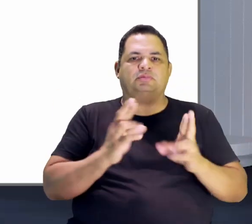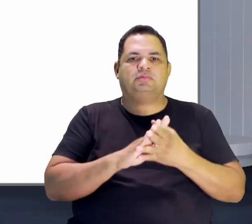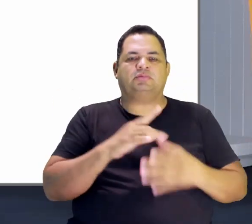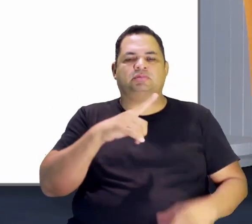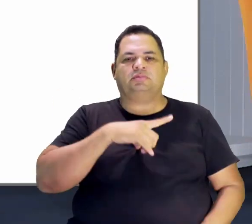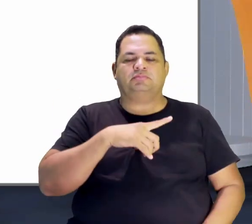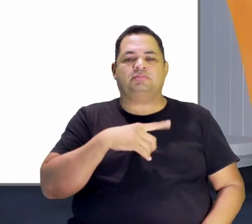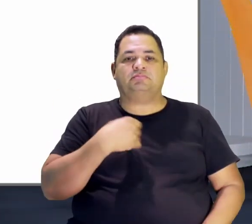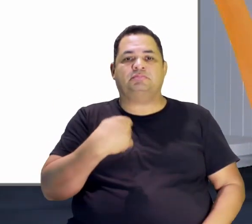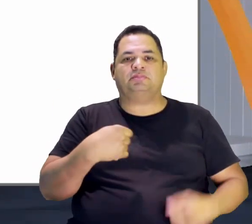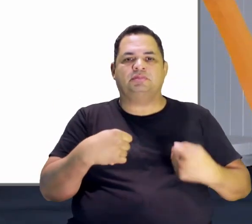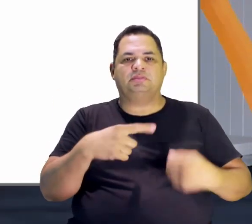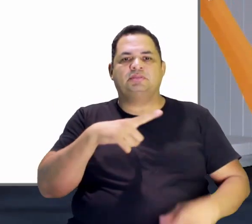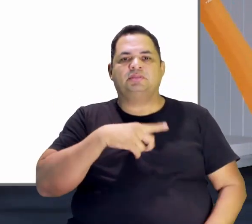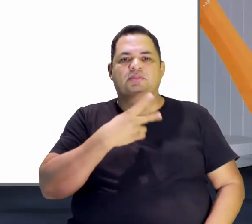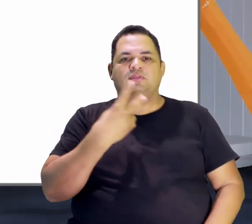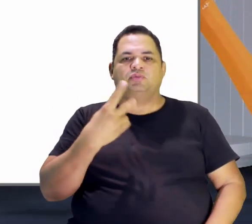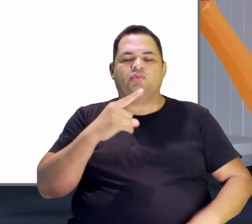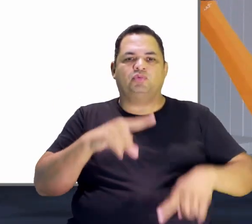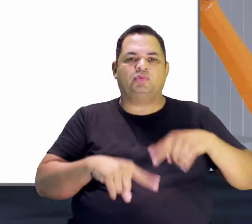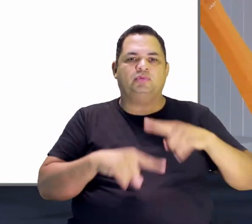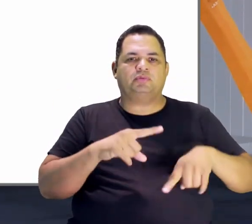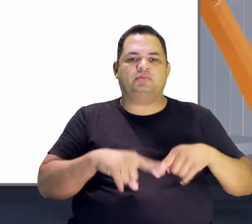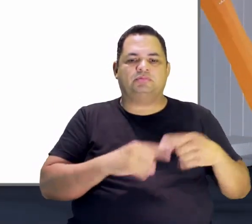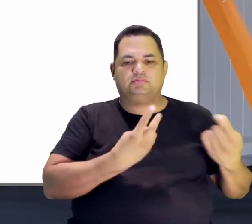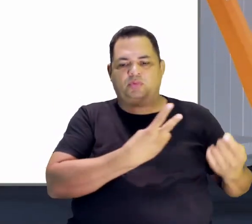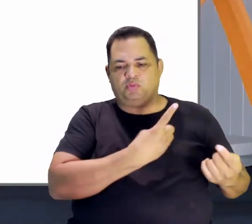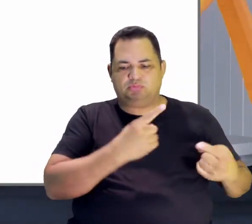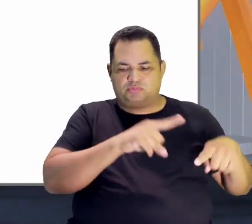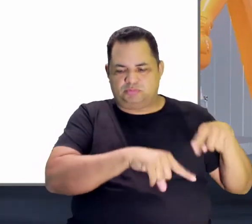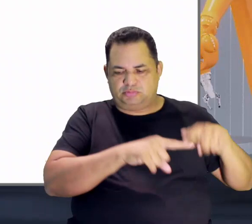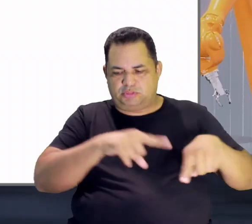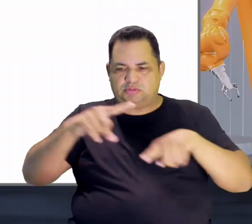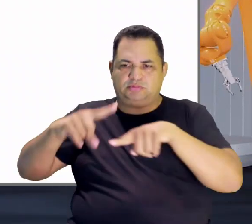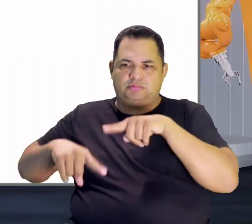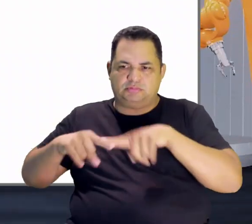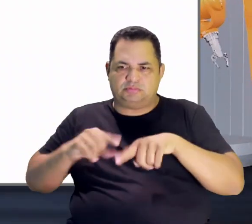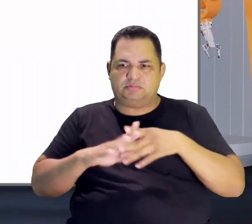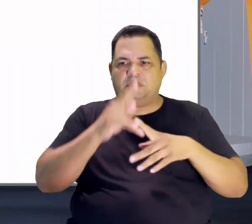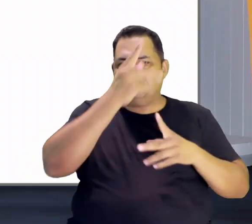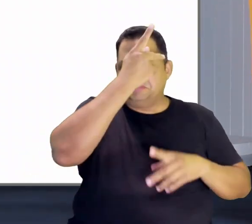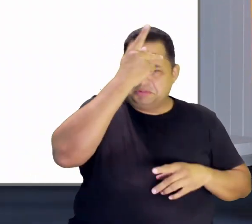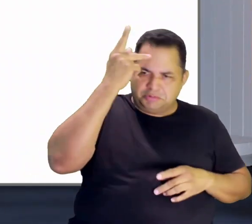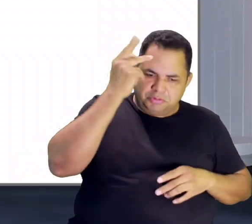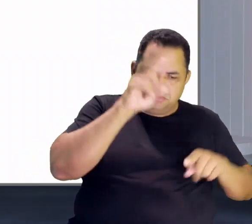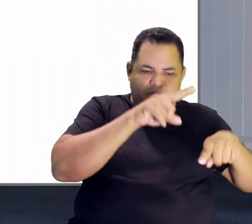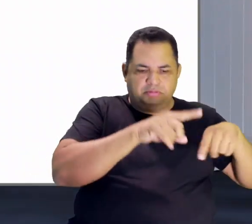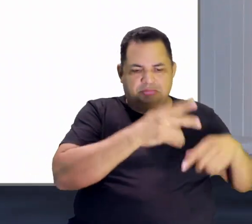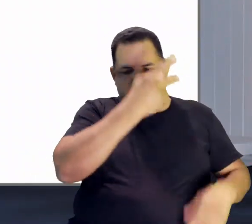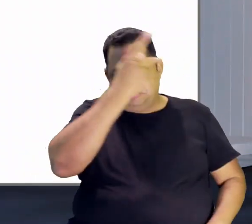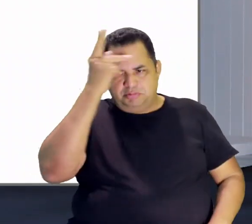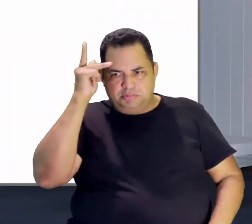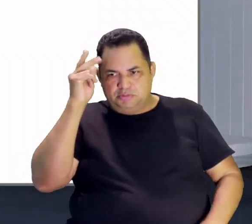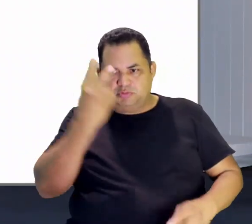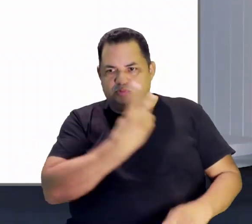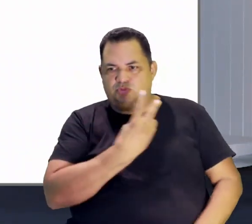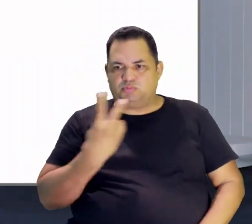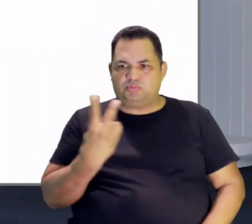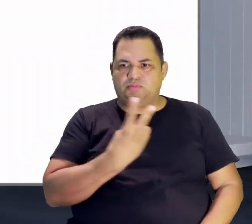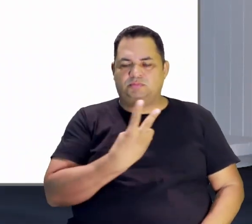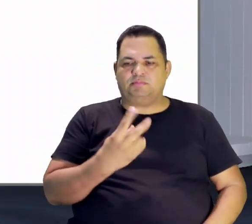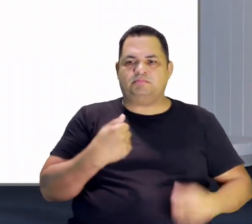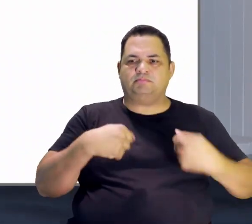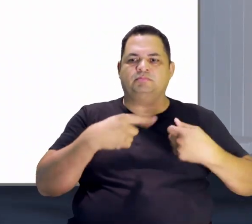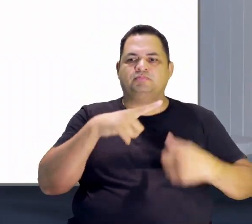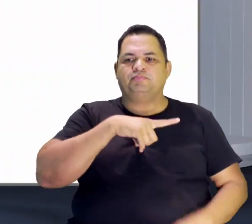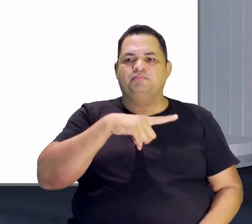dois corpos no mínimo. Você e um objeto e outro objeto, você e outra pessoa. Mas é necessário, no mínimo, dois.